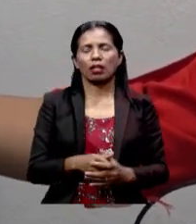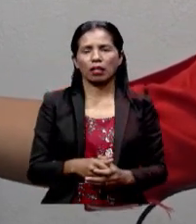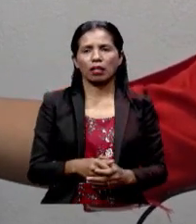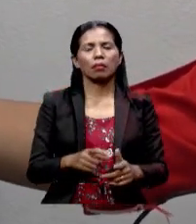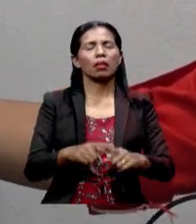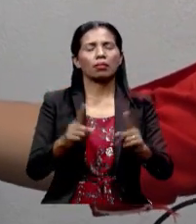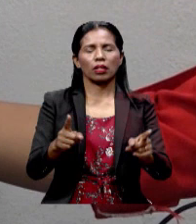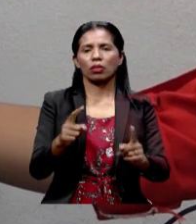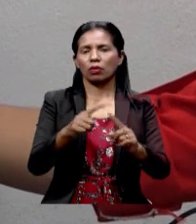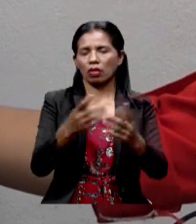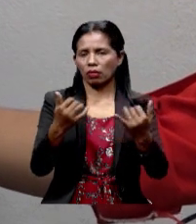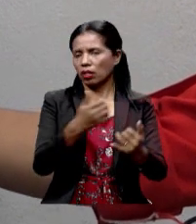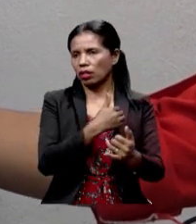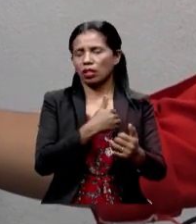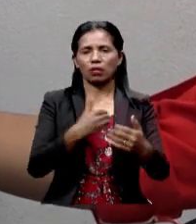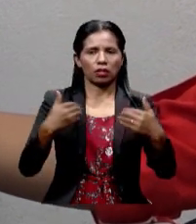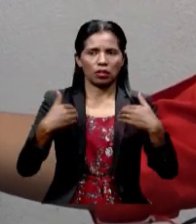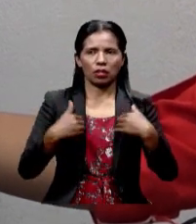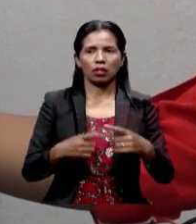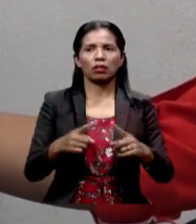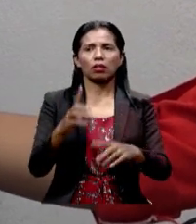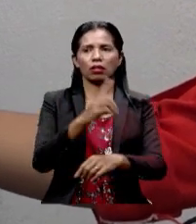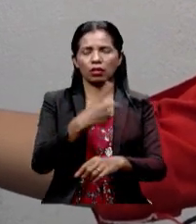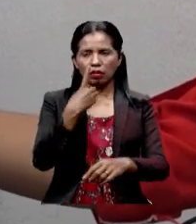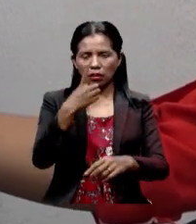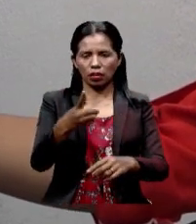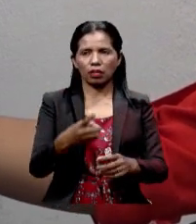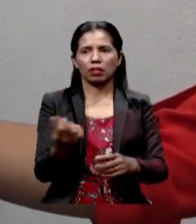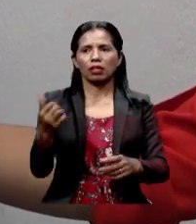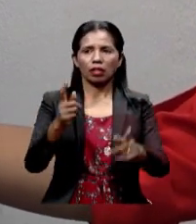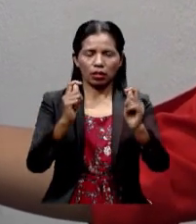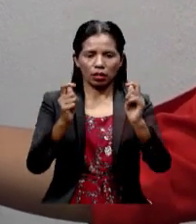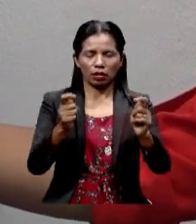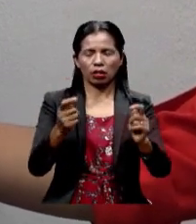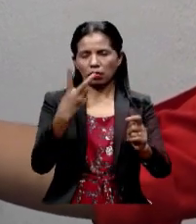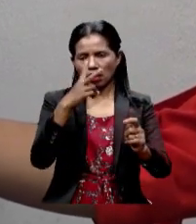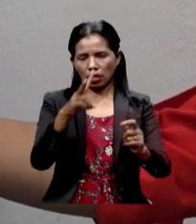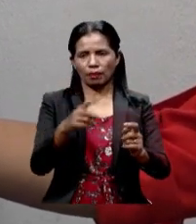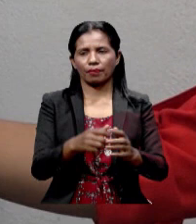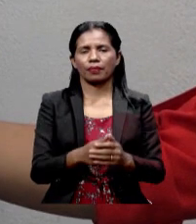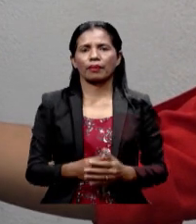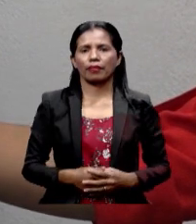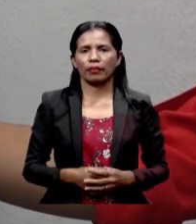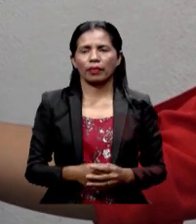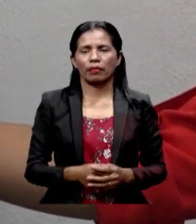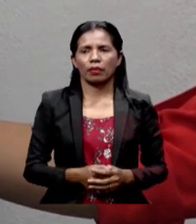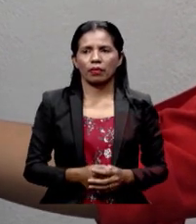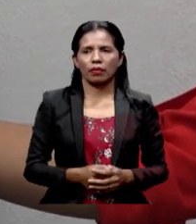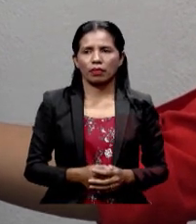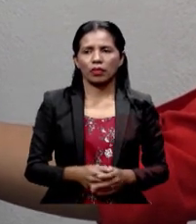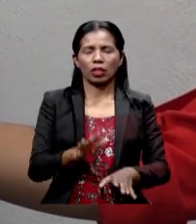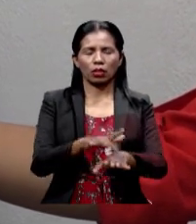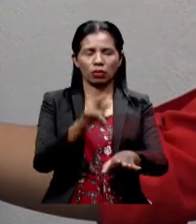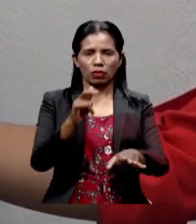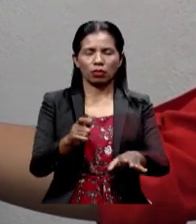mas tu agora sira resolve sira dar um oi na hero na hela barulho barulho sira kokal buka dalang atu resolve ni ide ni afecta do ne